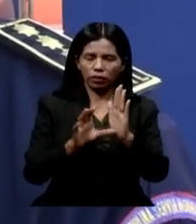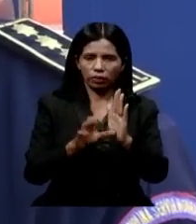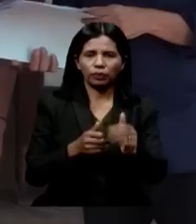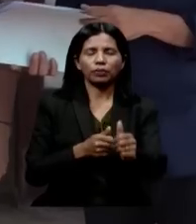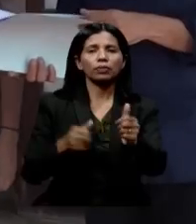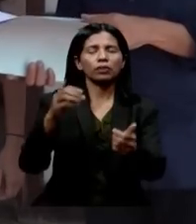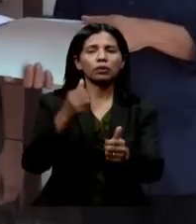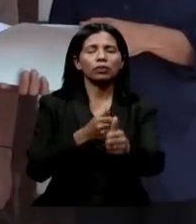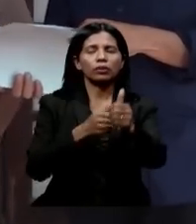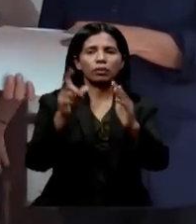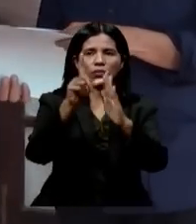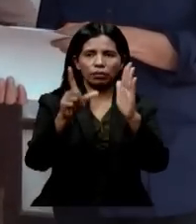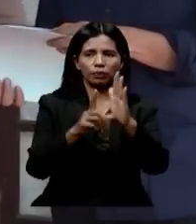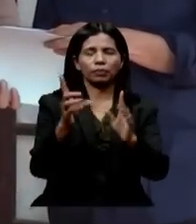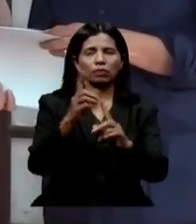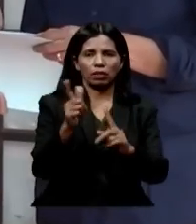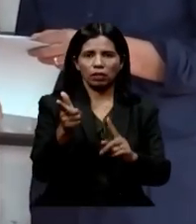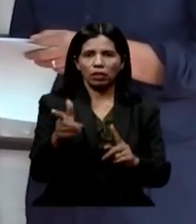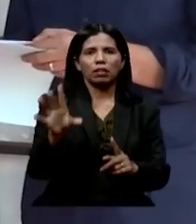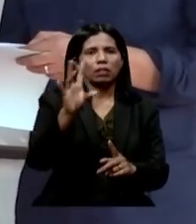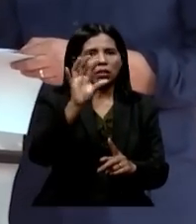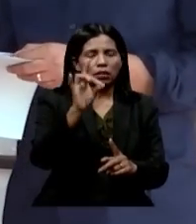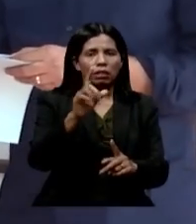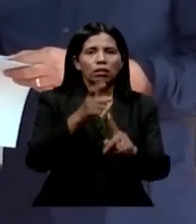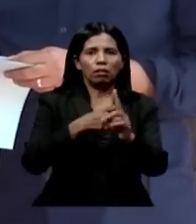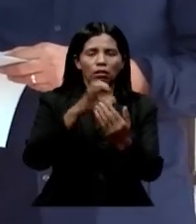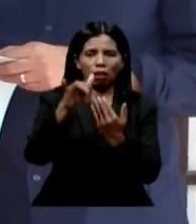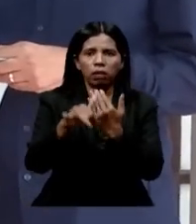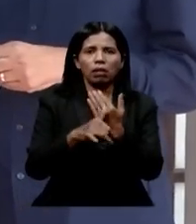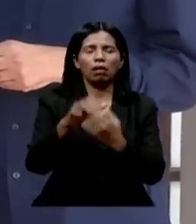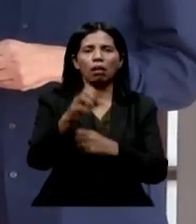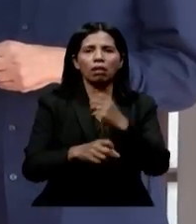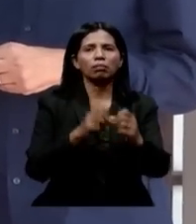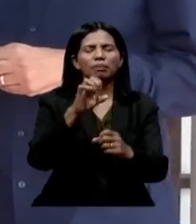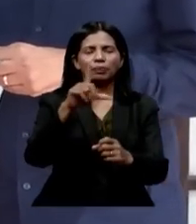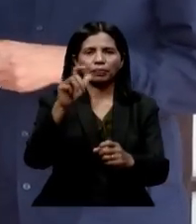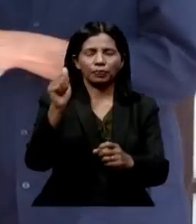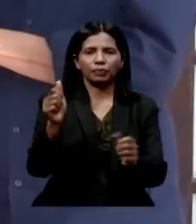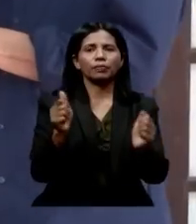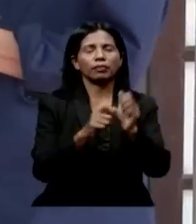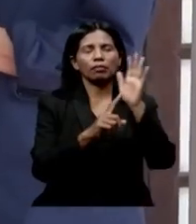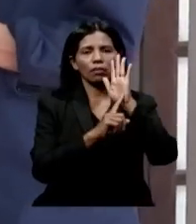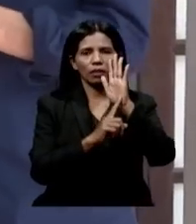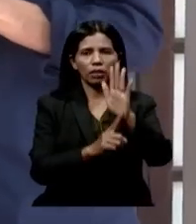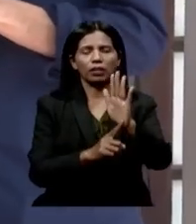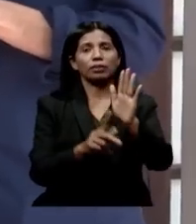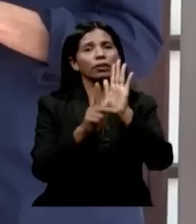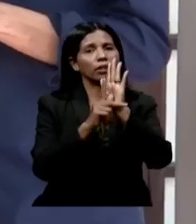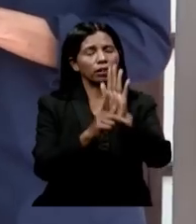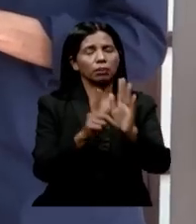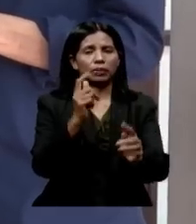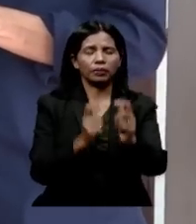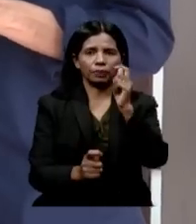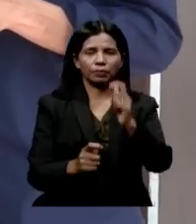fatin. Ia loro ruanulu resen hitu fulan Julio tinangne, ela variana honi defensor hato keisha ba tribunal hasuro